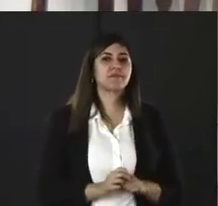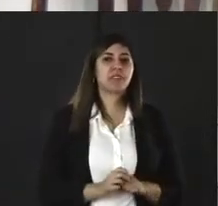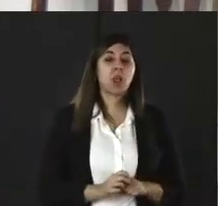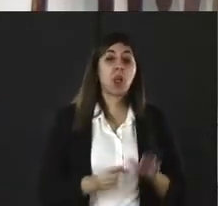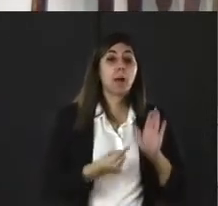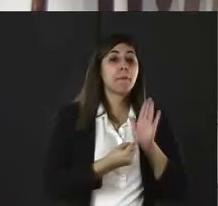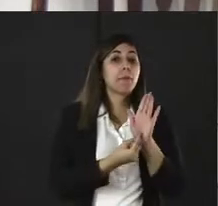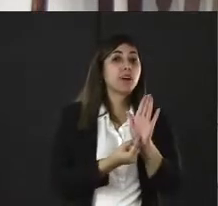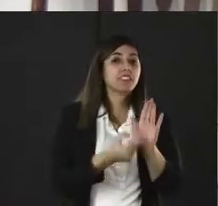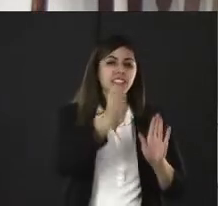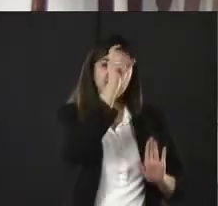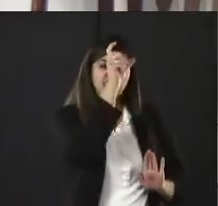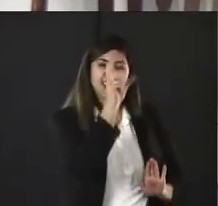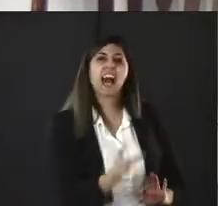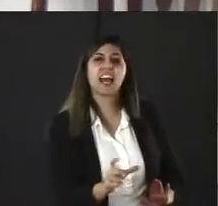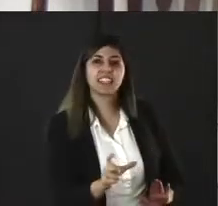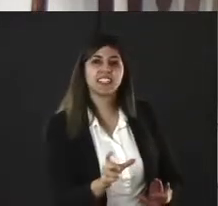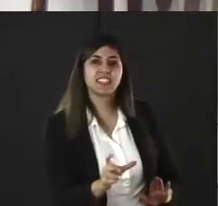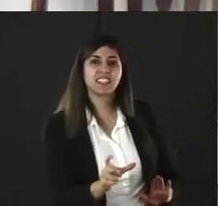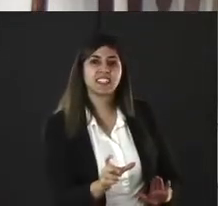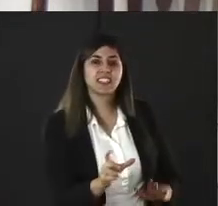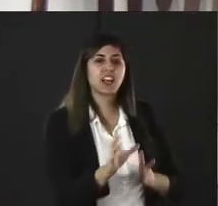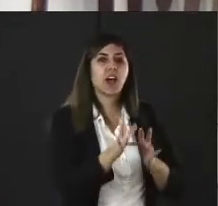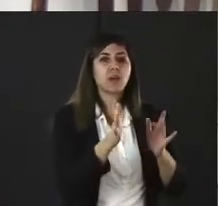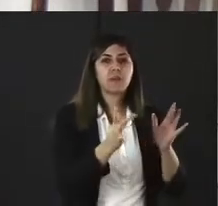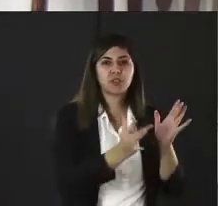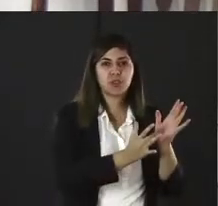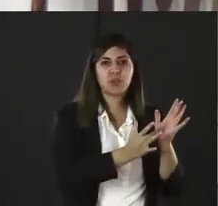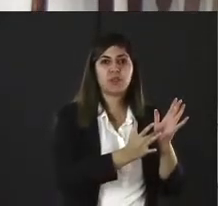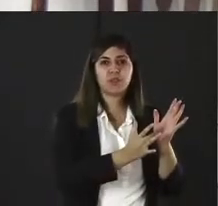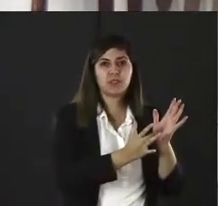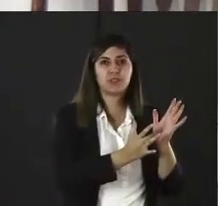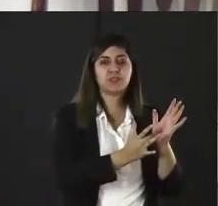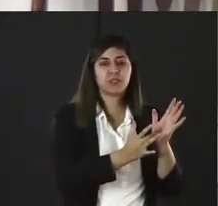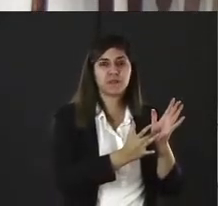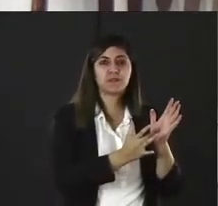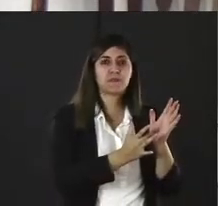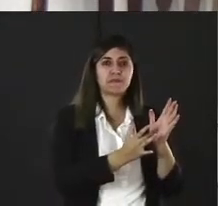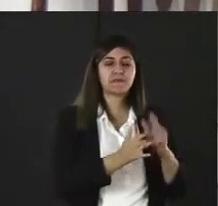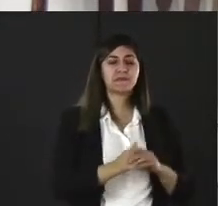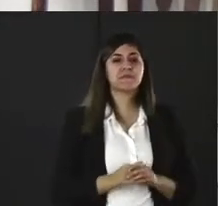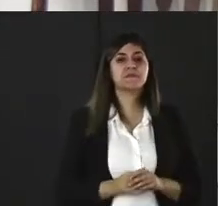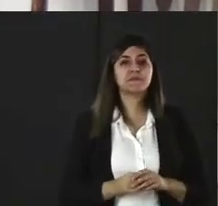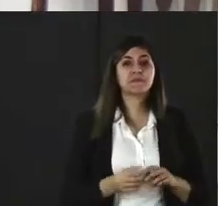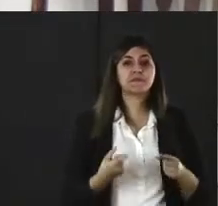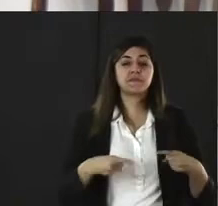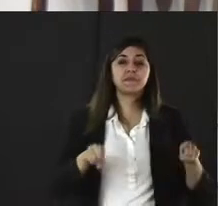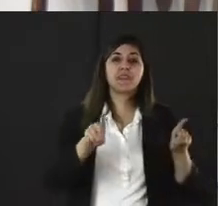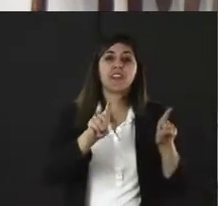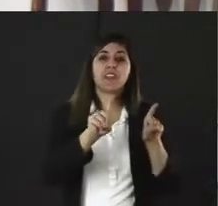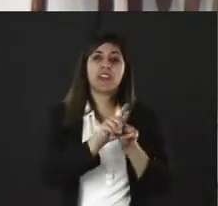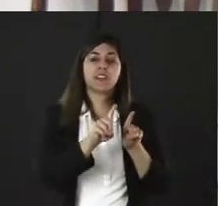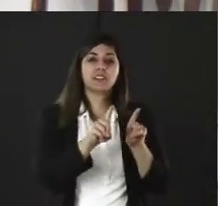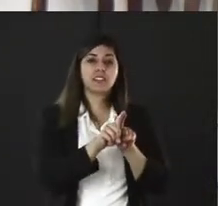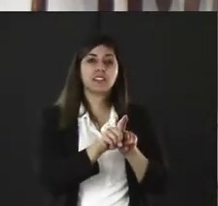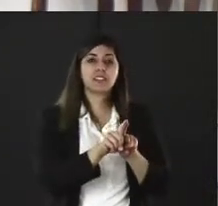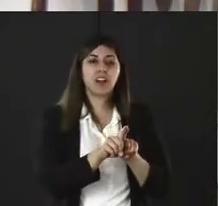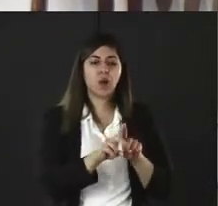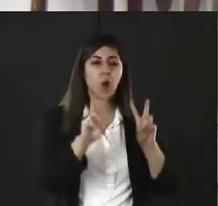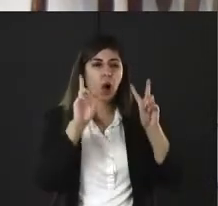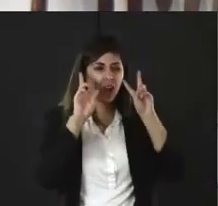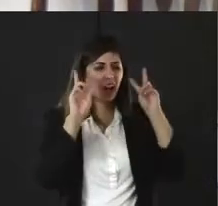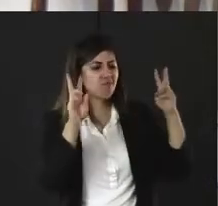ponto chave por isso jesus deu início ao seu sinais já era tempo de não olhar para